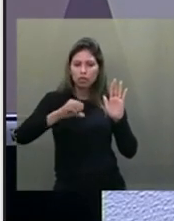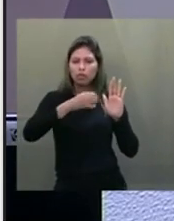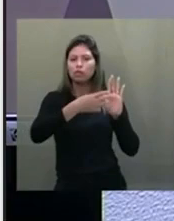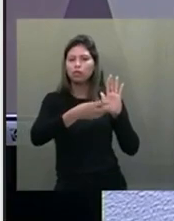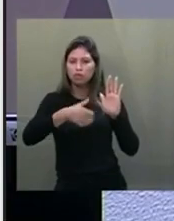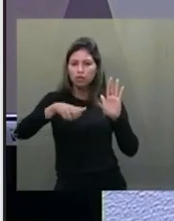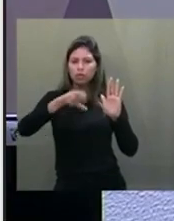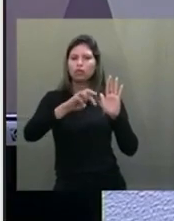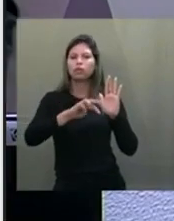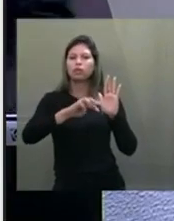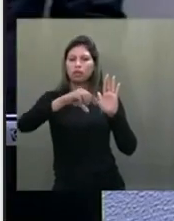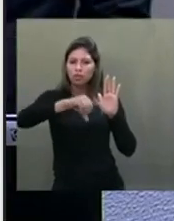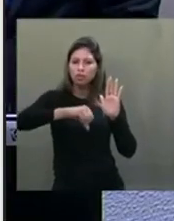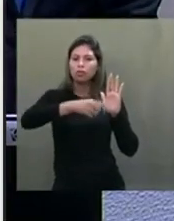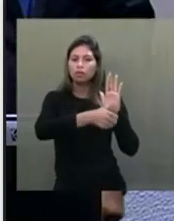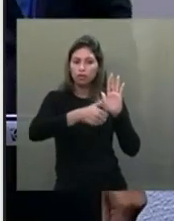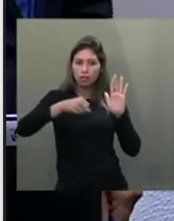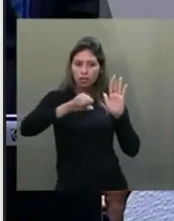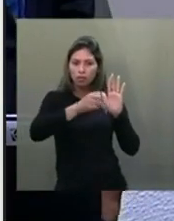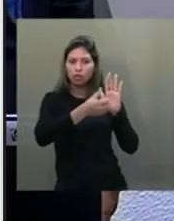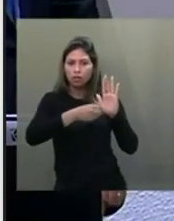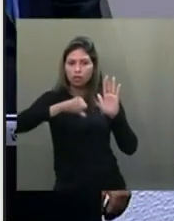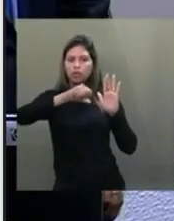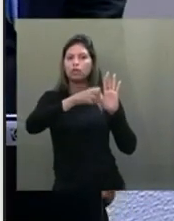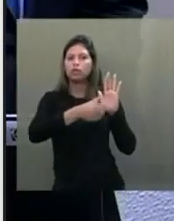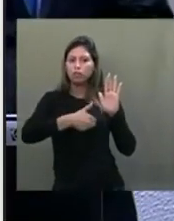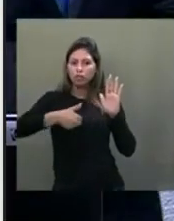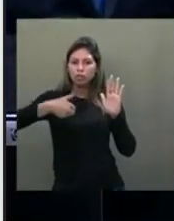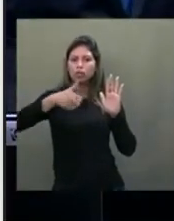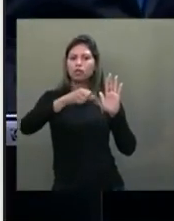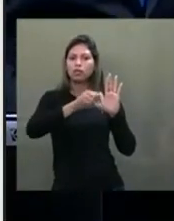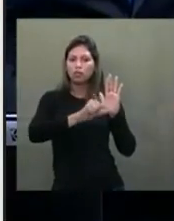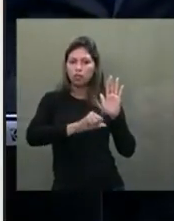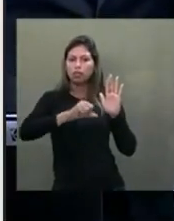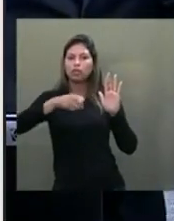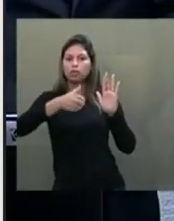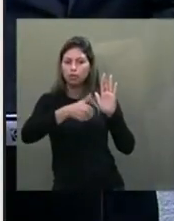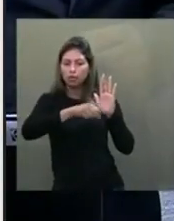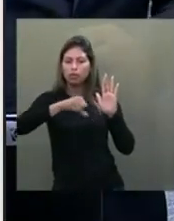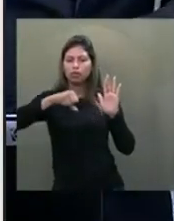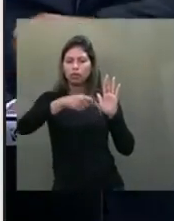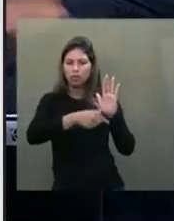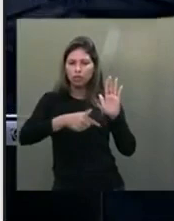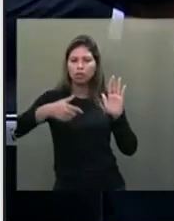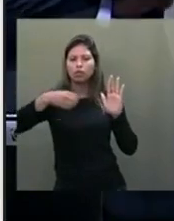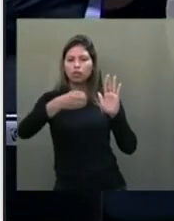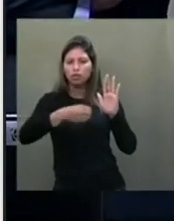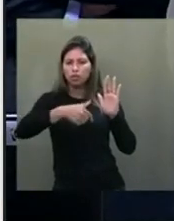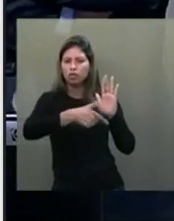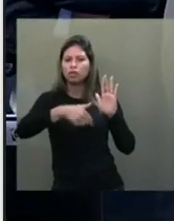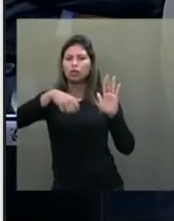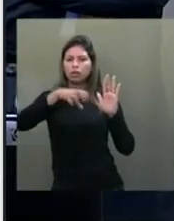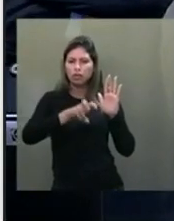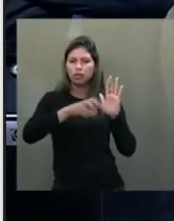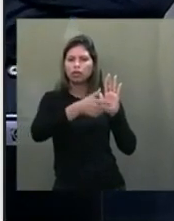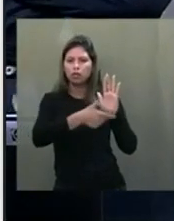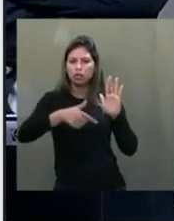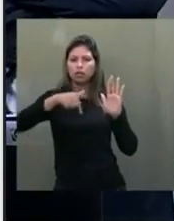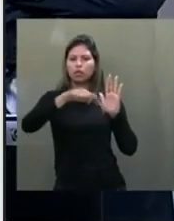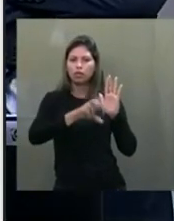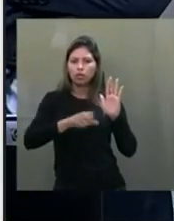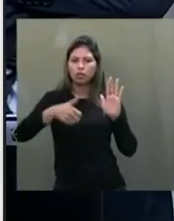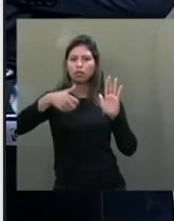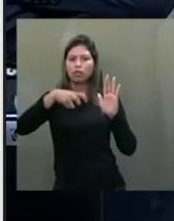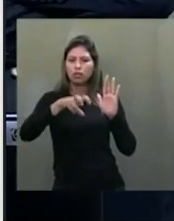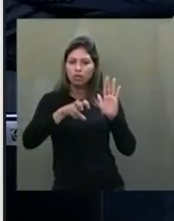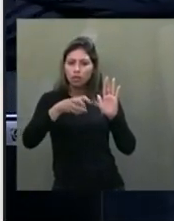assistindo com a audiência altíssima que a gente tem hoje na Jovem Pan no Brasil, graças a Deus, é uma voz independente e importante para